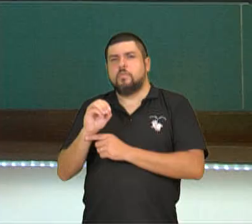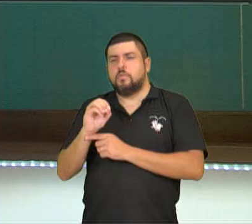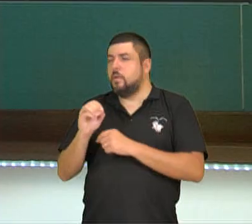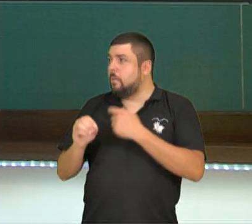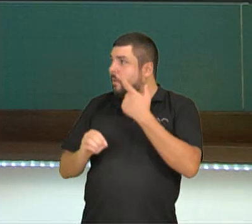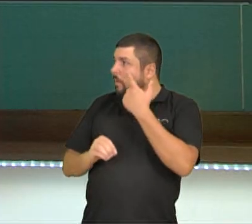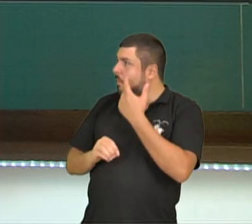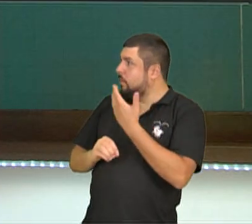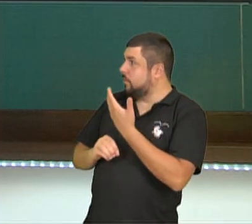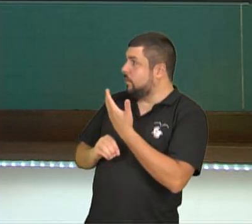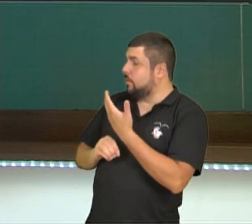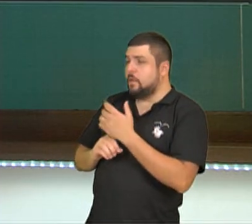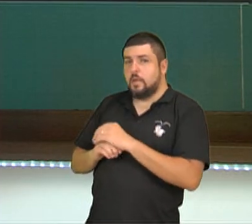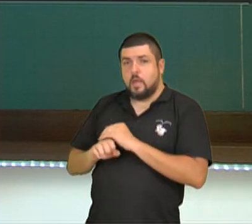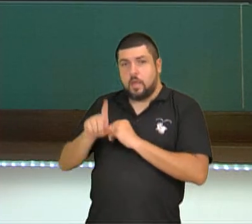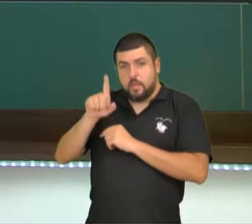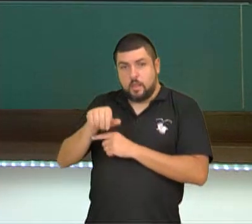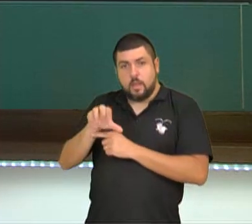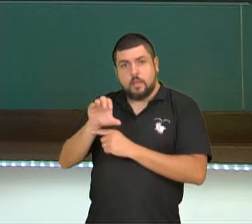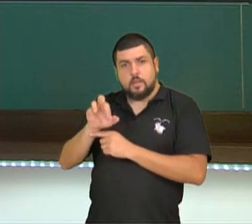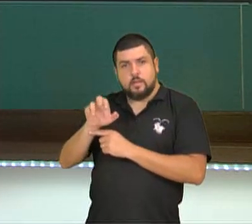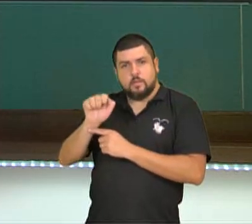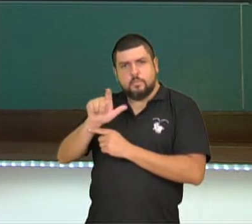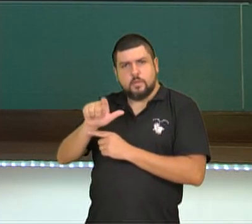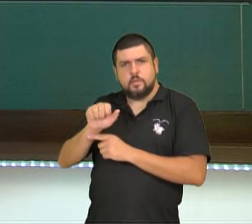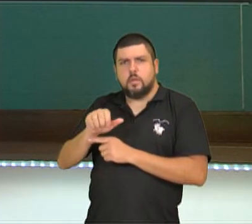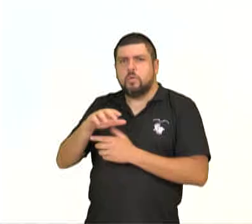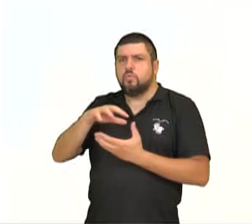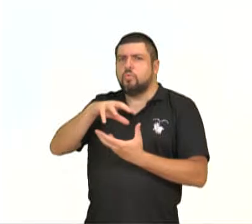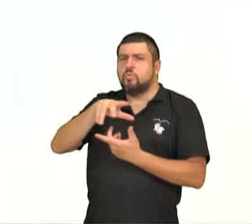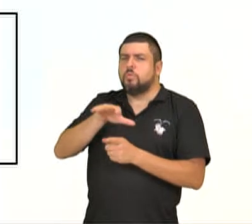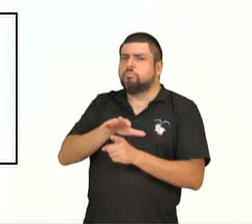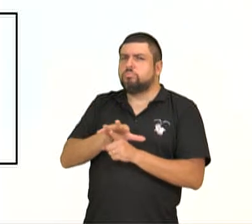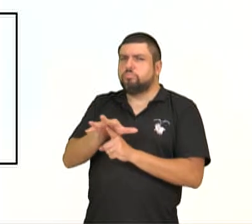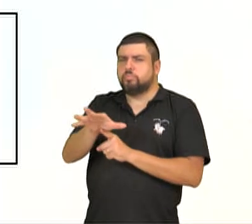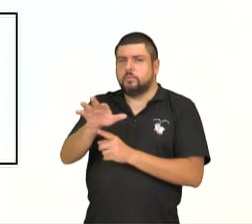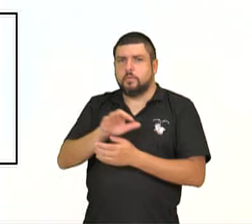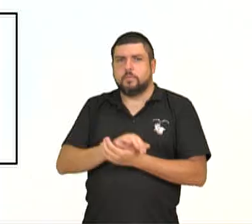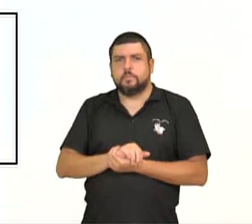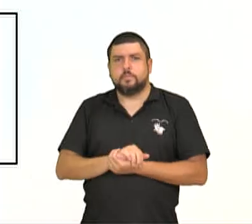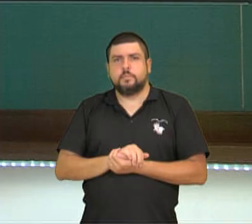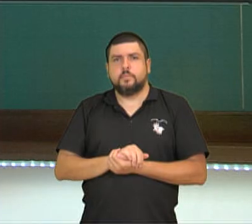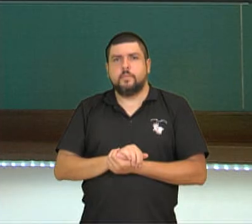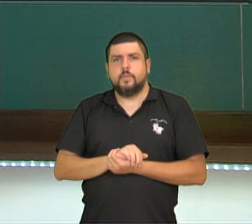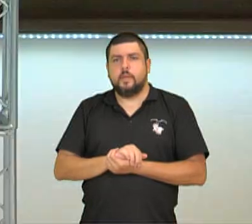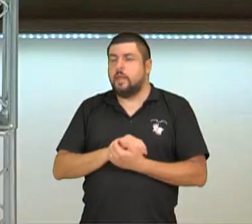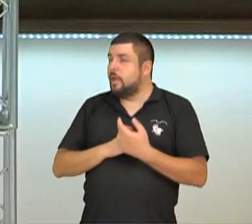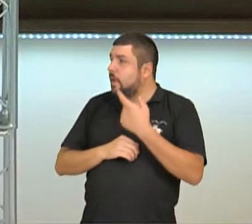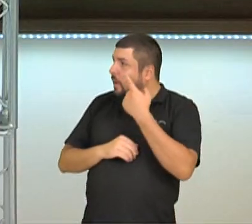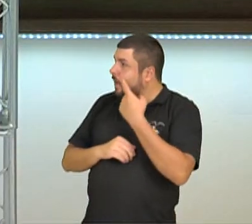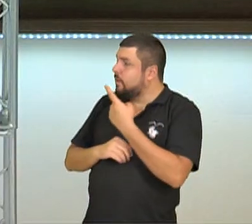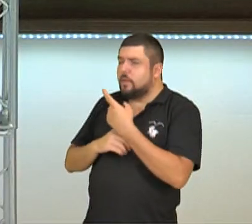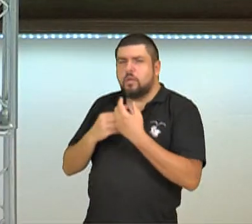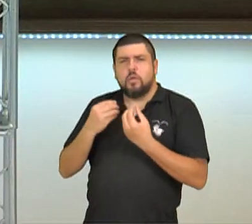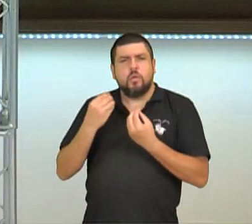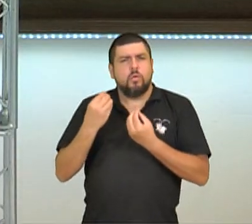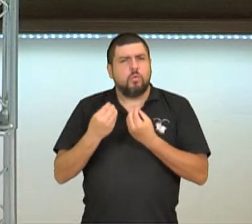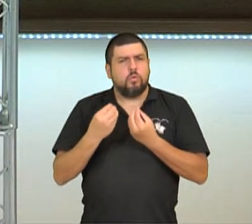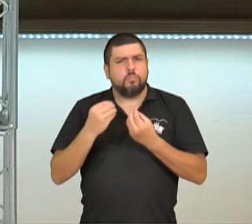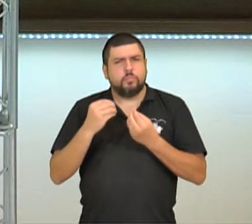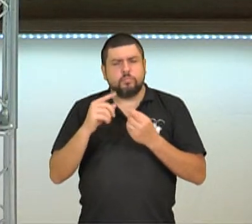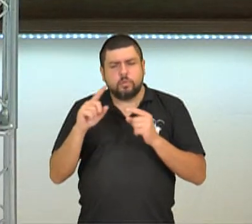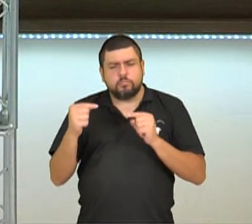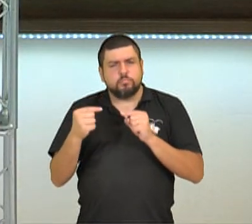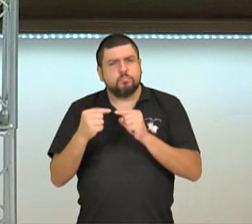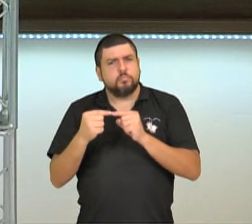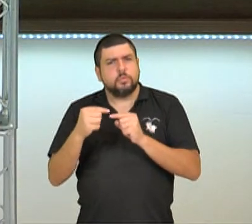dos 5 cereais mais consumidos do mundo. O sorgo está relacionado à história do Reino de Kush por ser